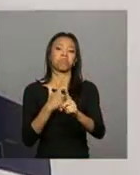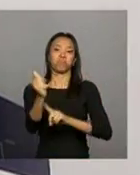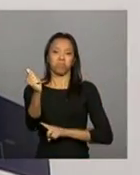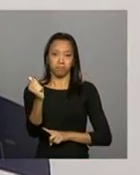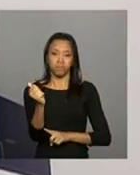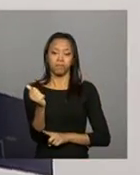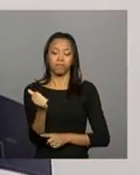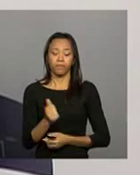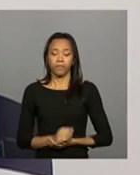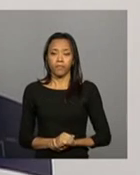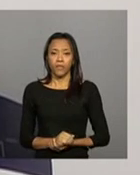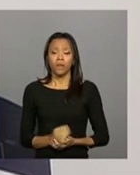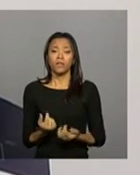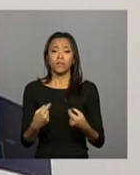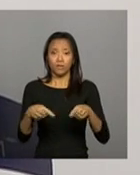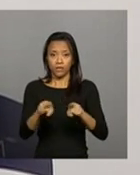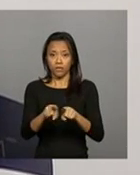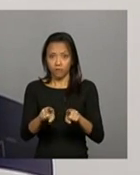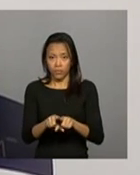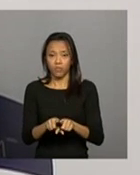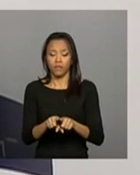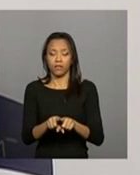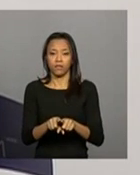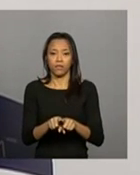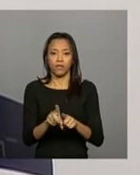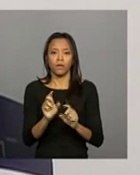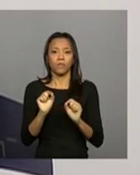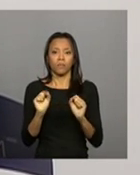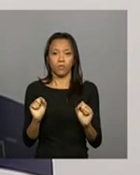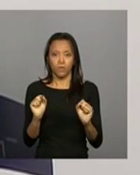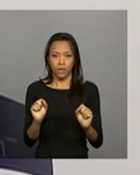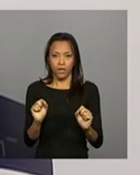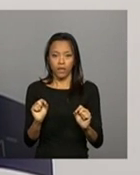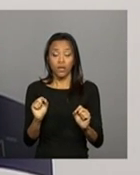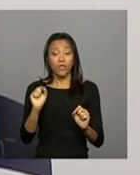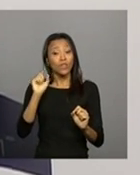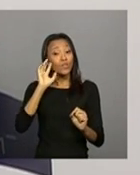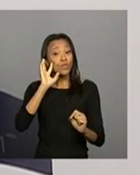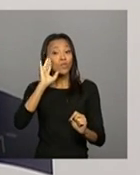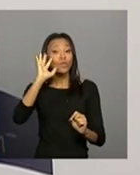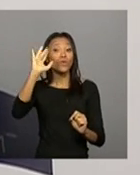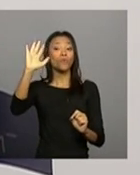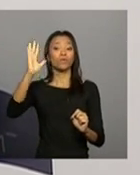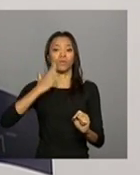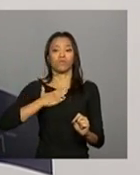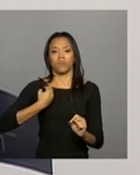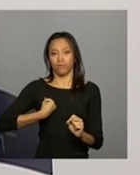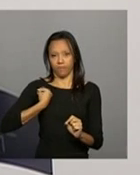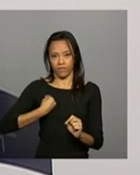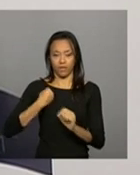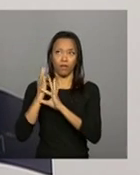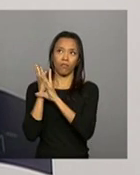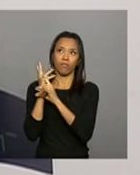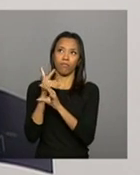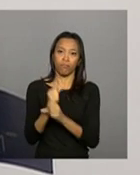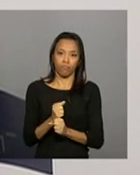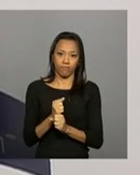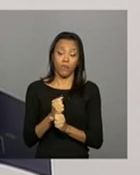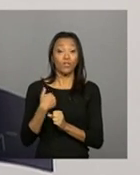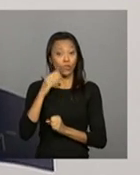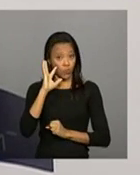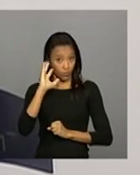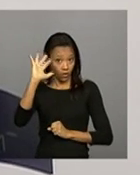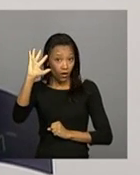E colocar em prática os sonhos da minha vida. Sonhar